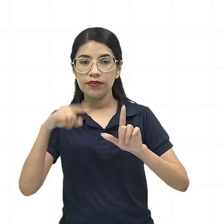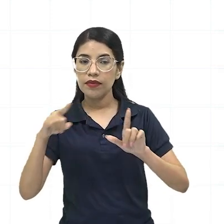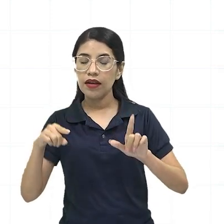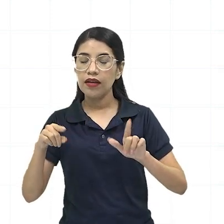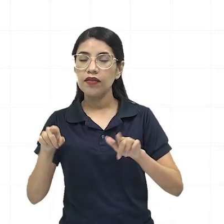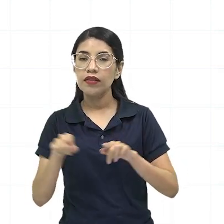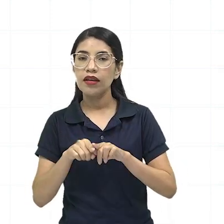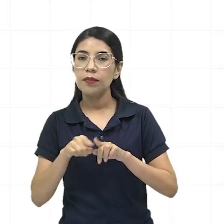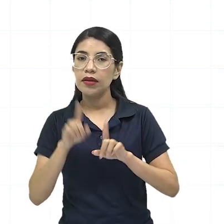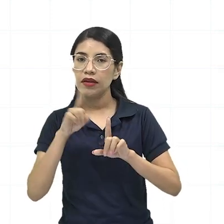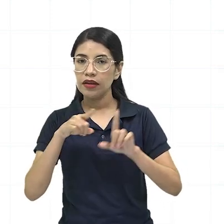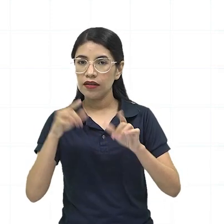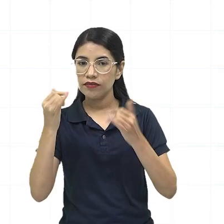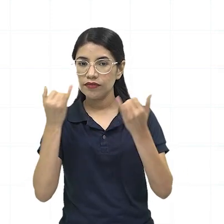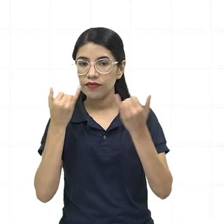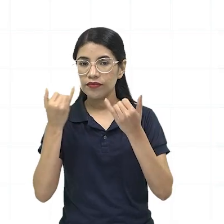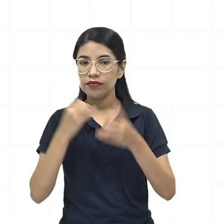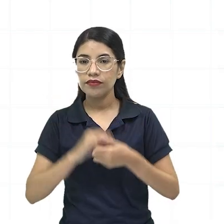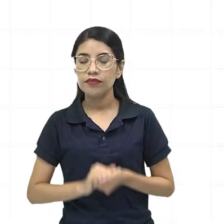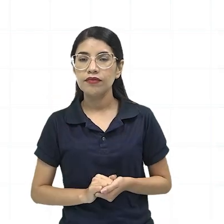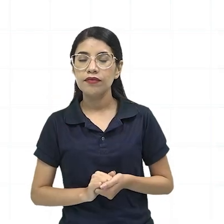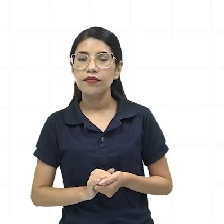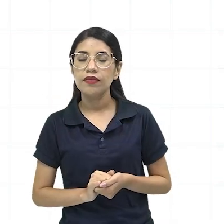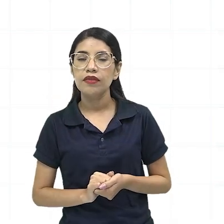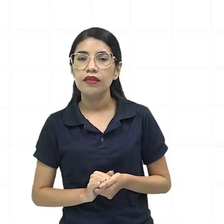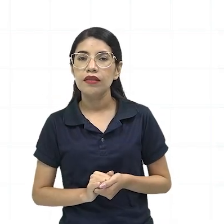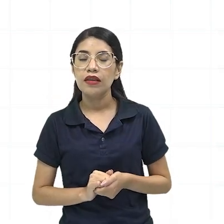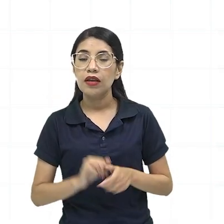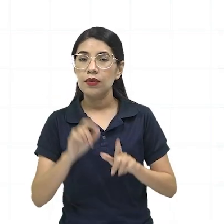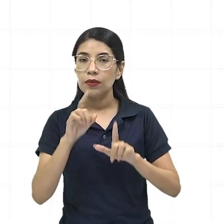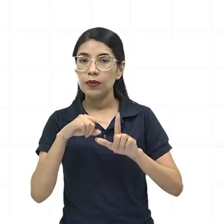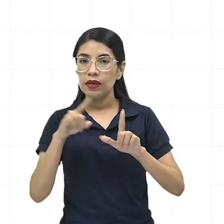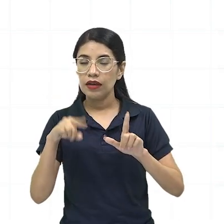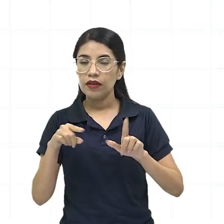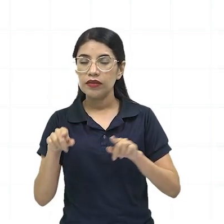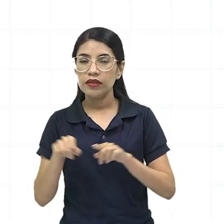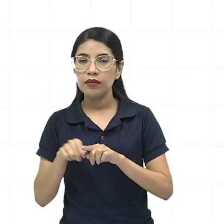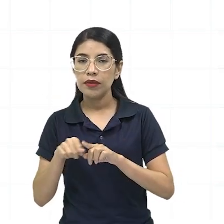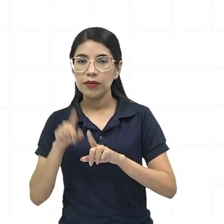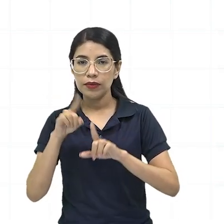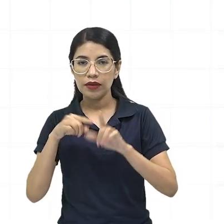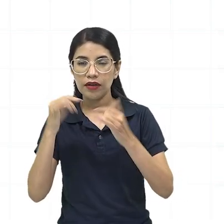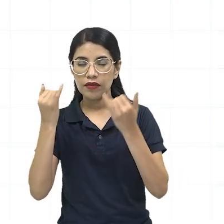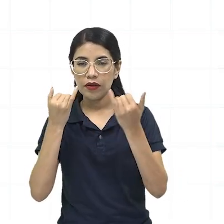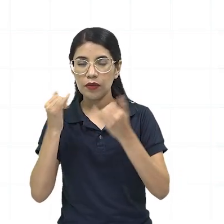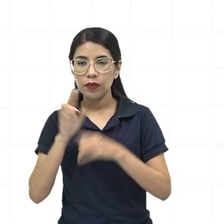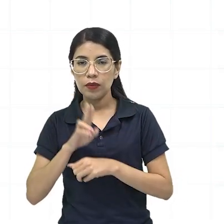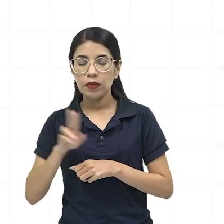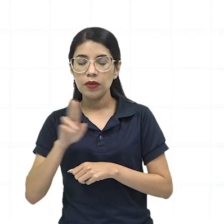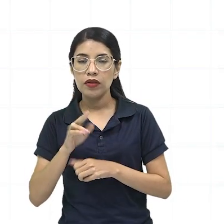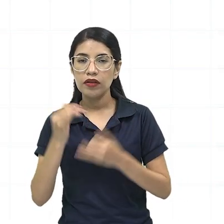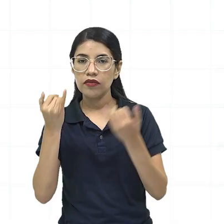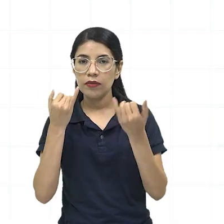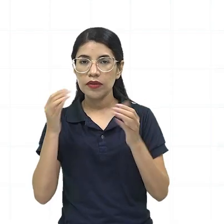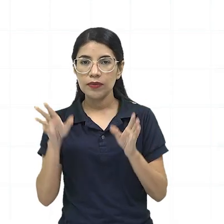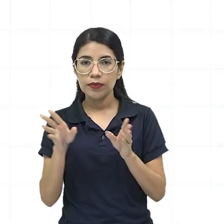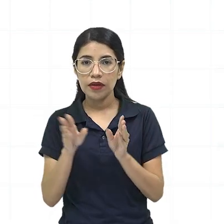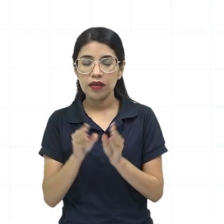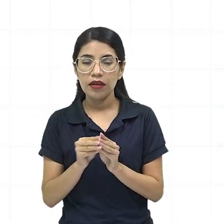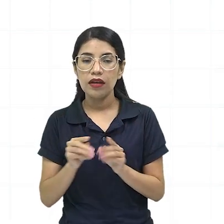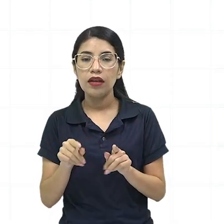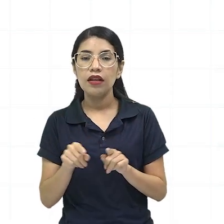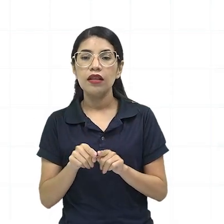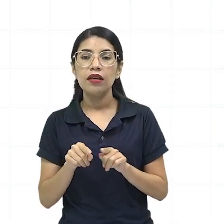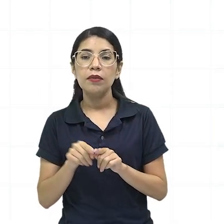e infográficos. Os gráficos, né? E os infográficos, utilizando essa questão dos dados resumidos, e também